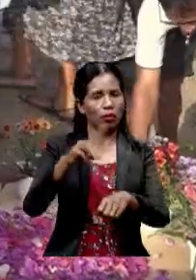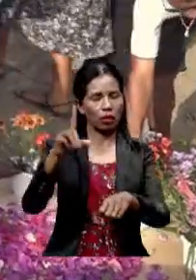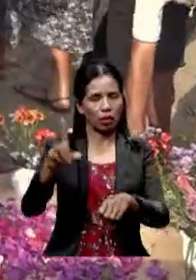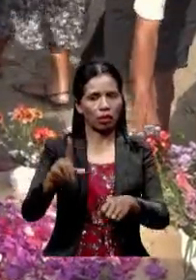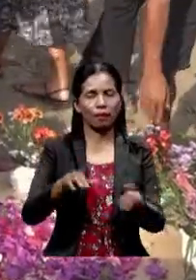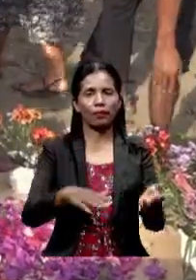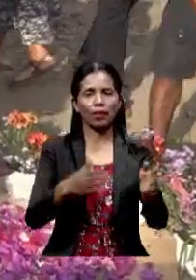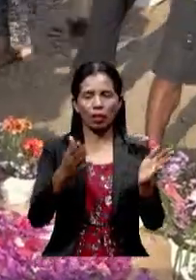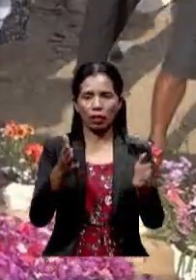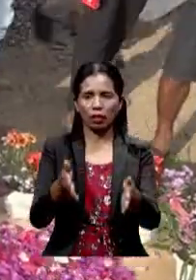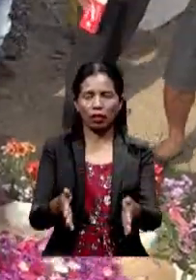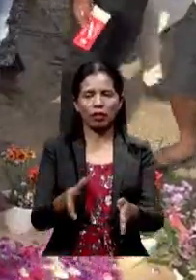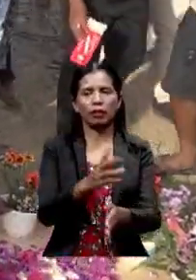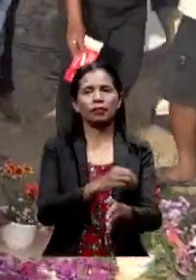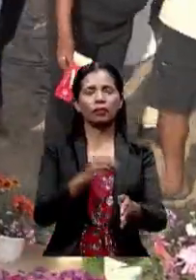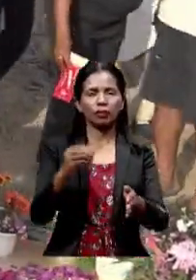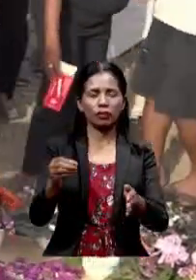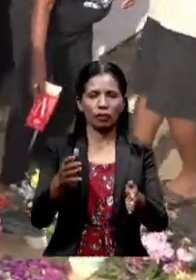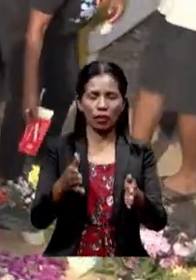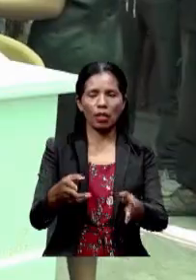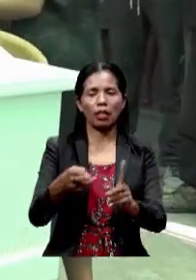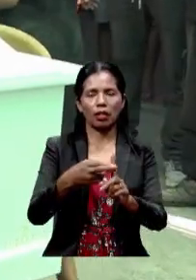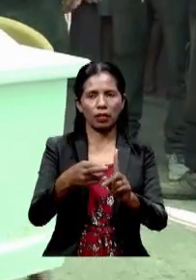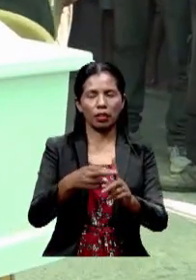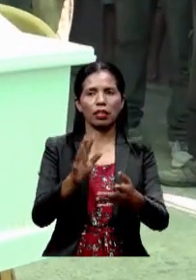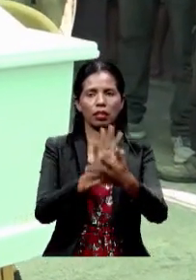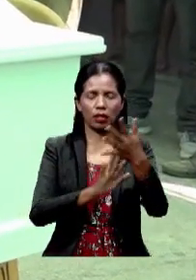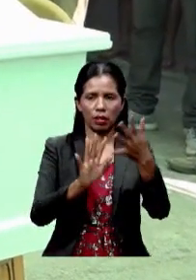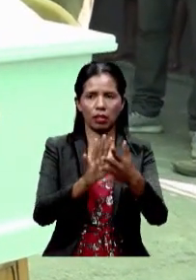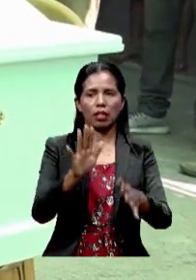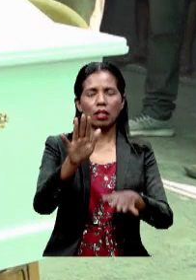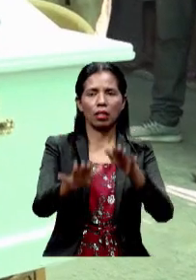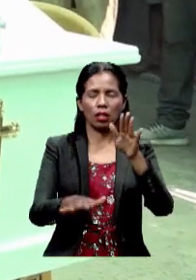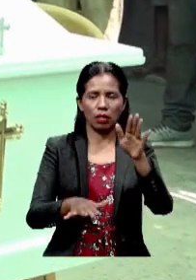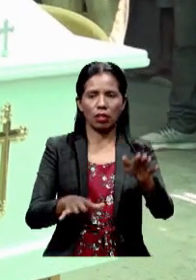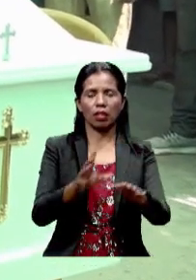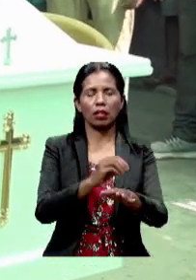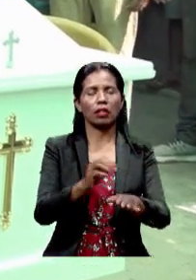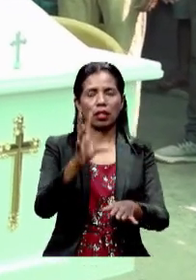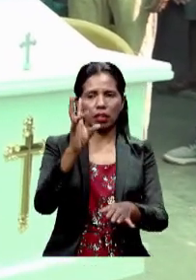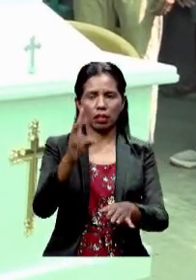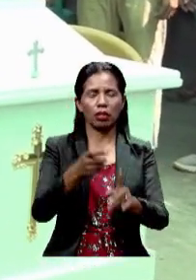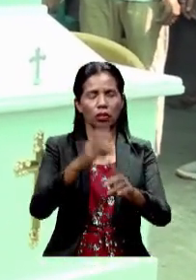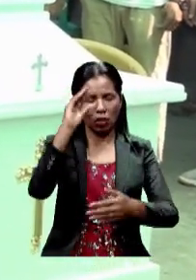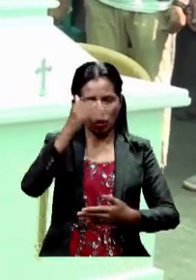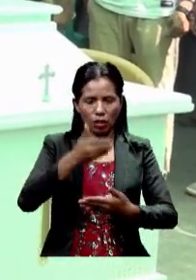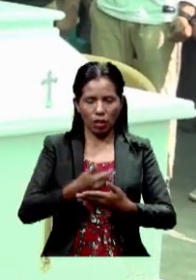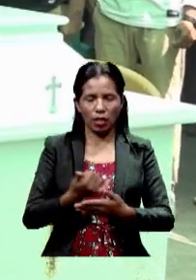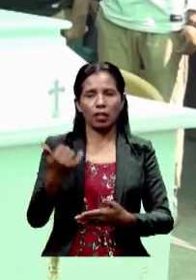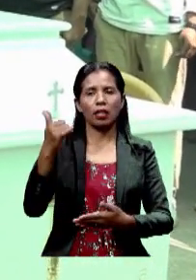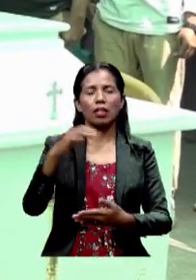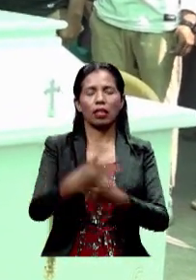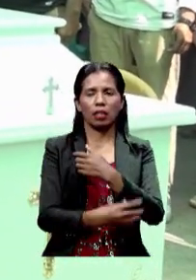mate isin iha cemiterio do Jerois Metinaro, iha mo cerimonia lao haleu kaishaun dalahitu husi uang kiak nain lima